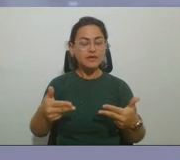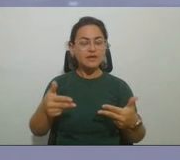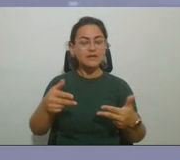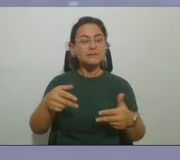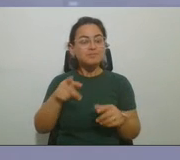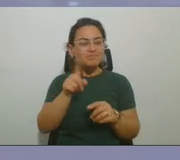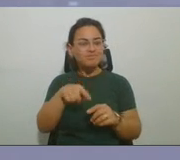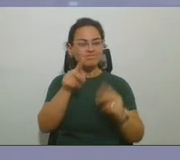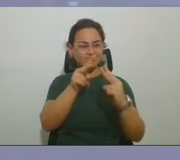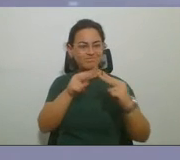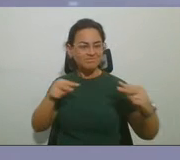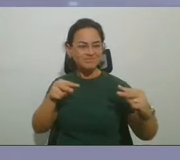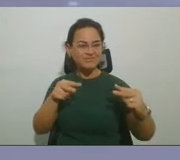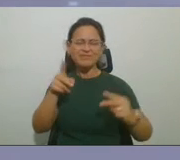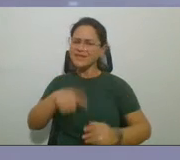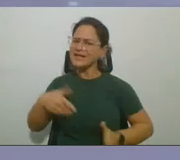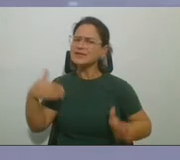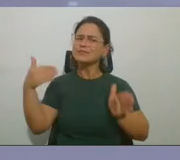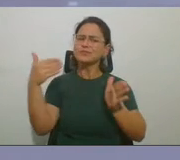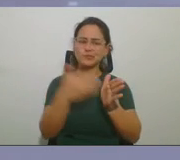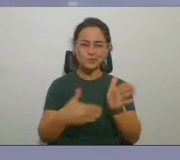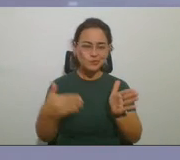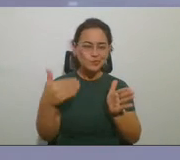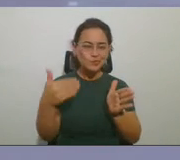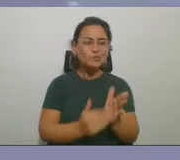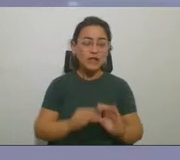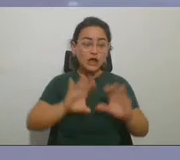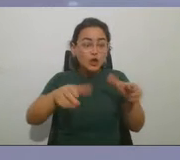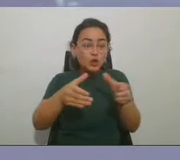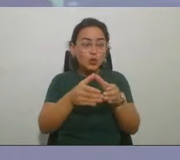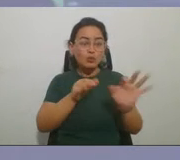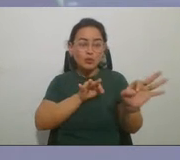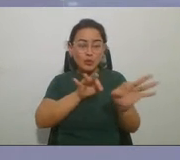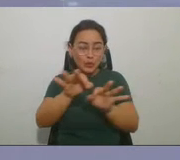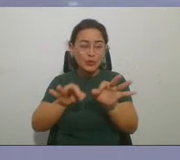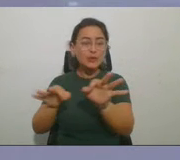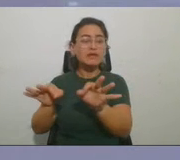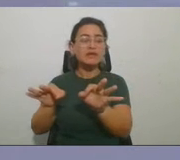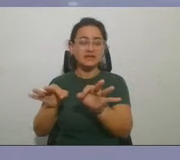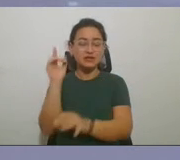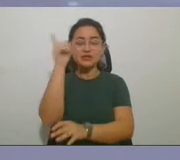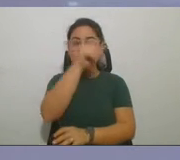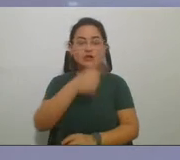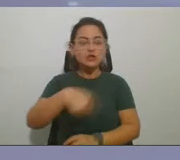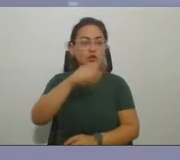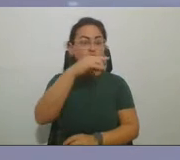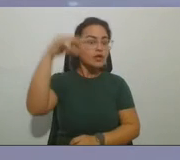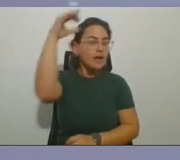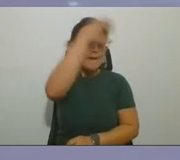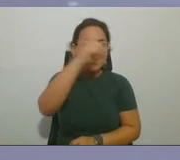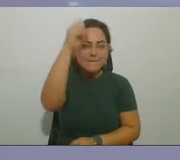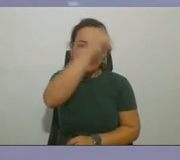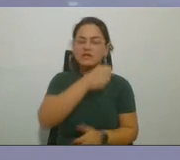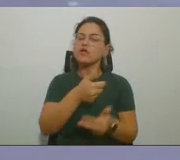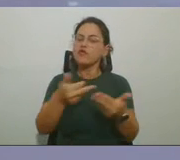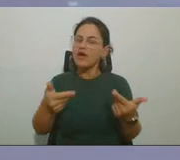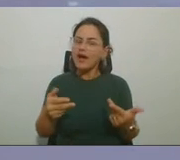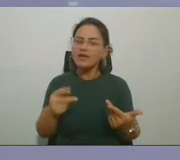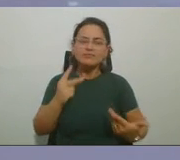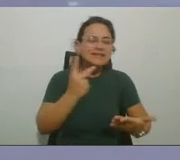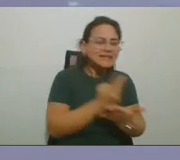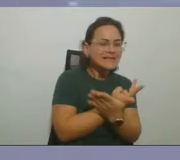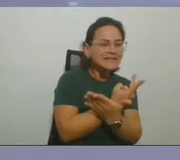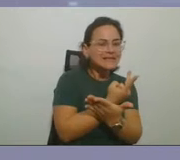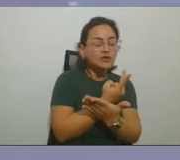maior desafio da comissão organizadora. Muitos aprendizados, erros e acertos nos